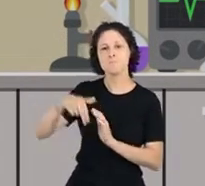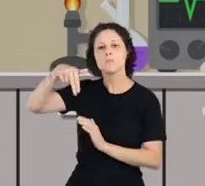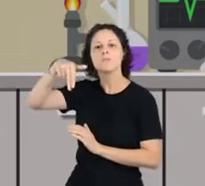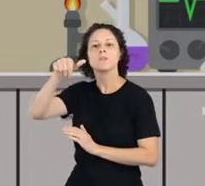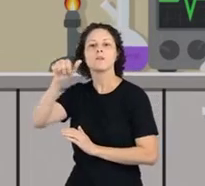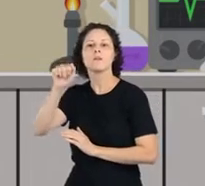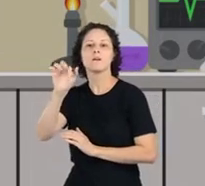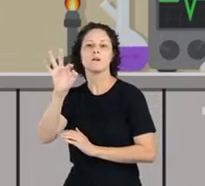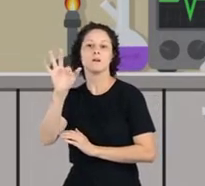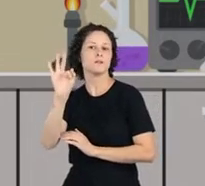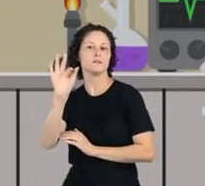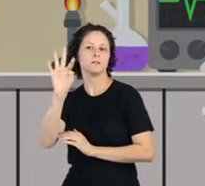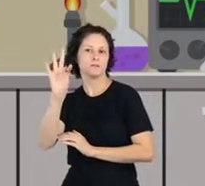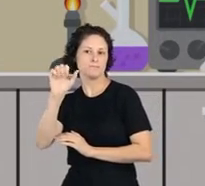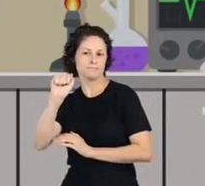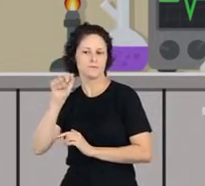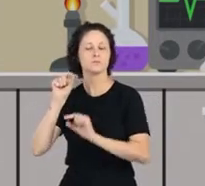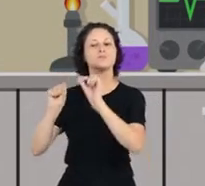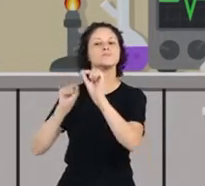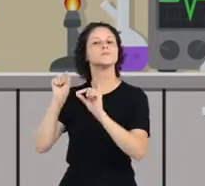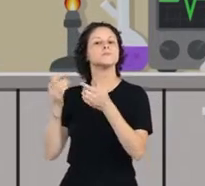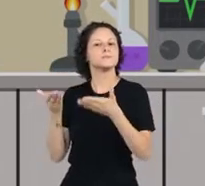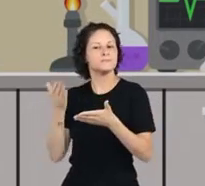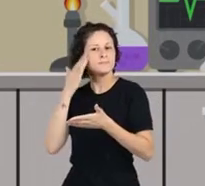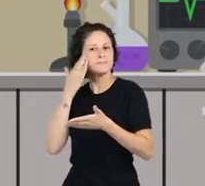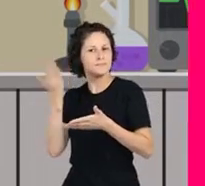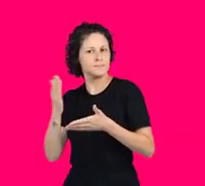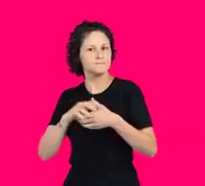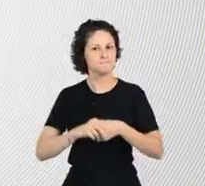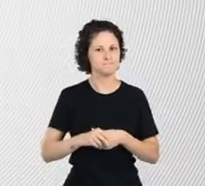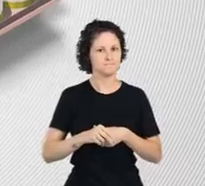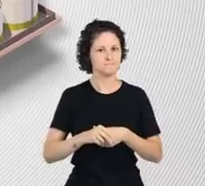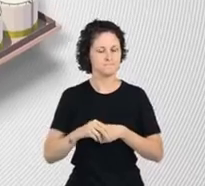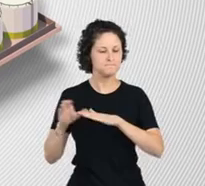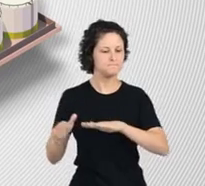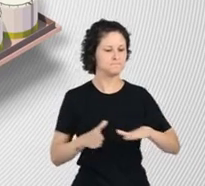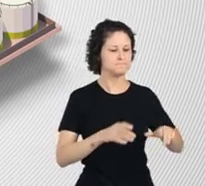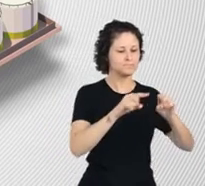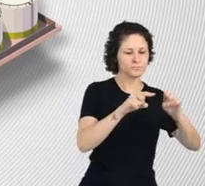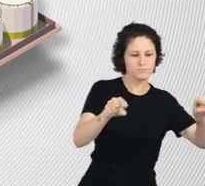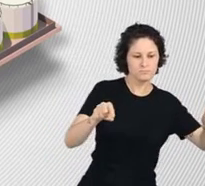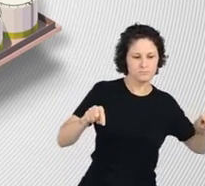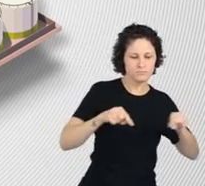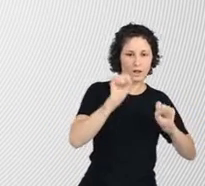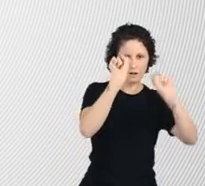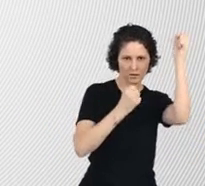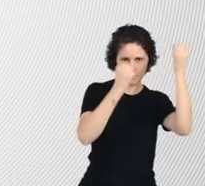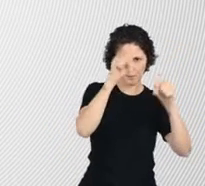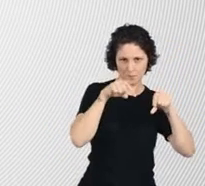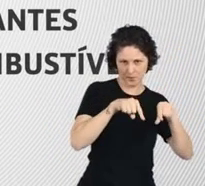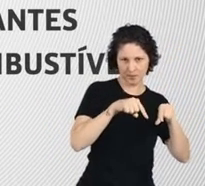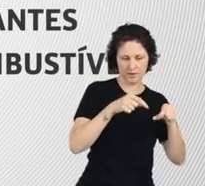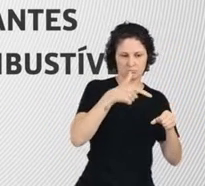de plásticos. Agora, vamos ver como os plásticos são produzidos? Nas petroquímicas, a nafta, que